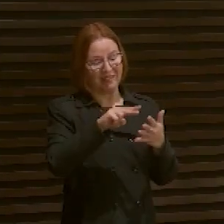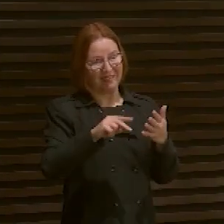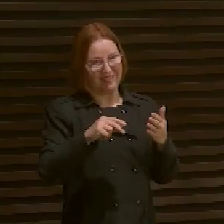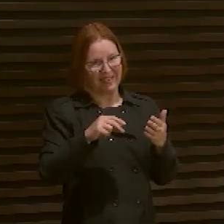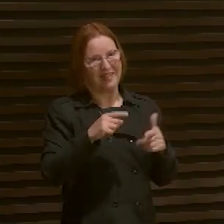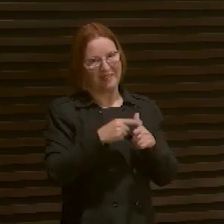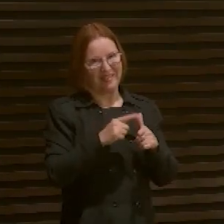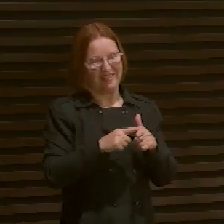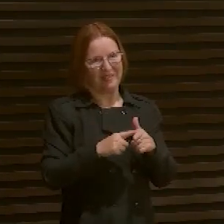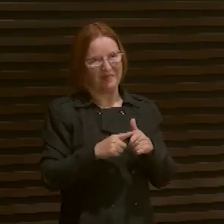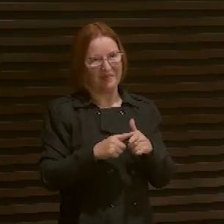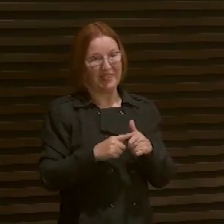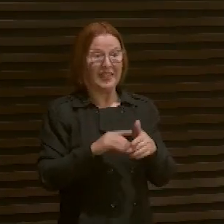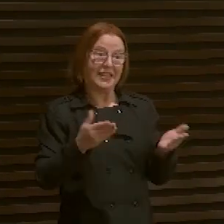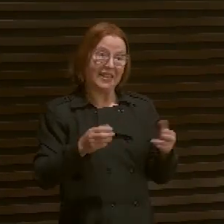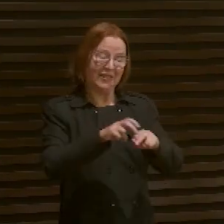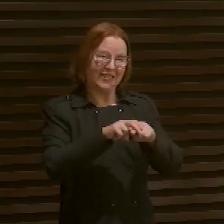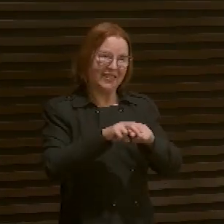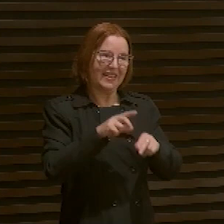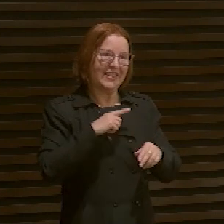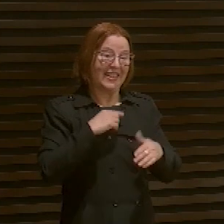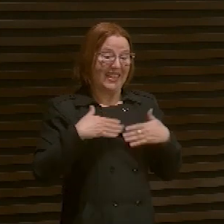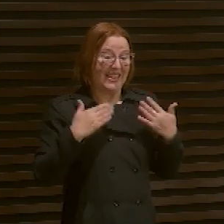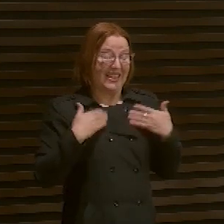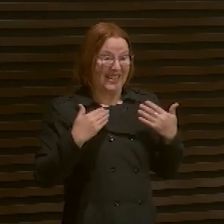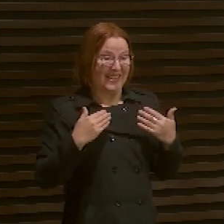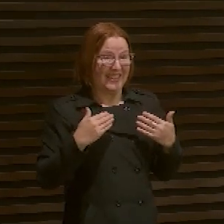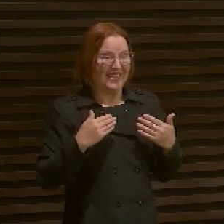alegria o passardes por várias provações. Amém?